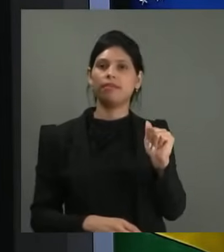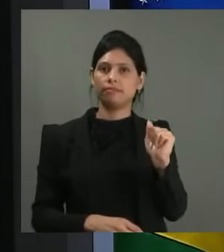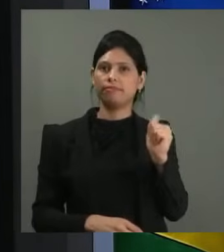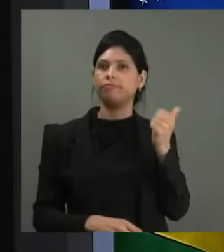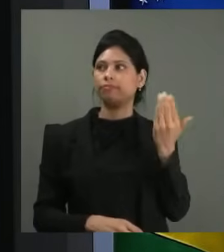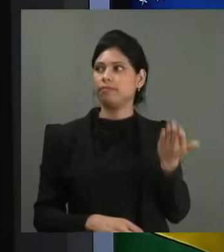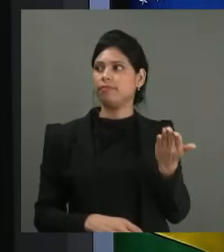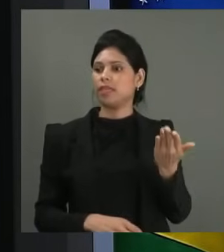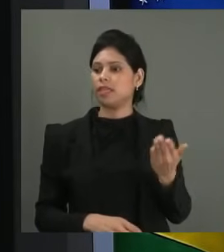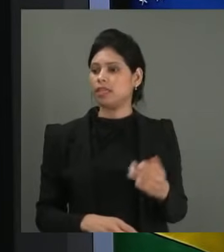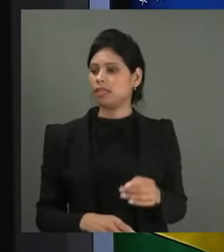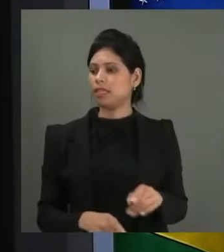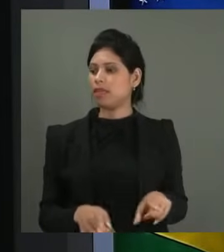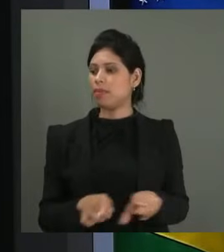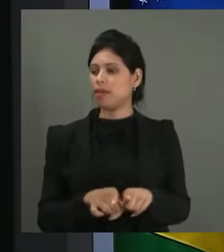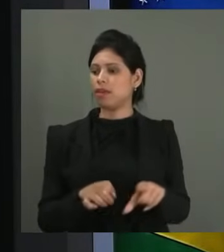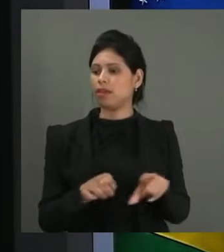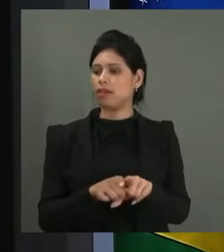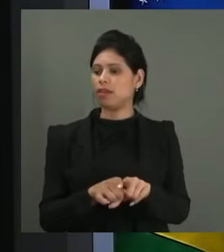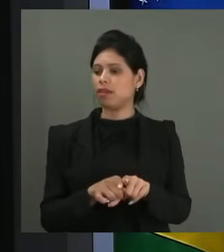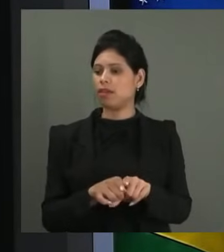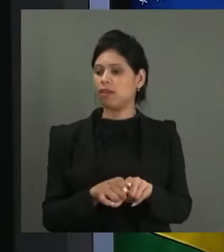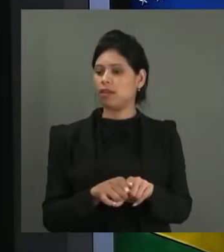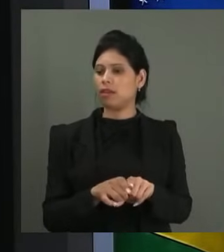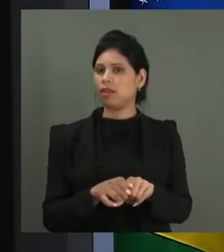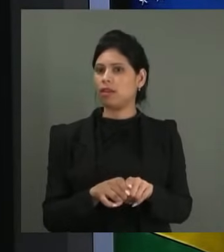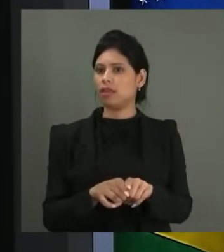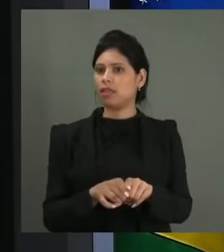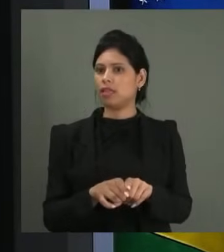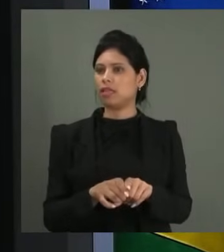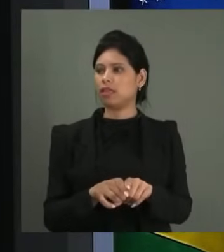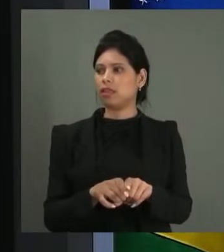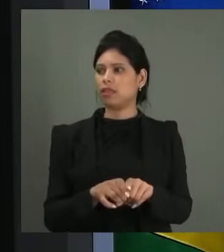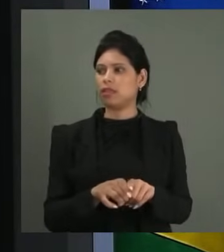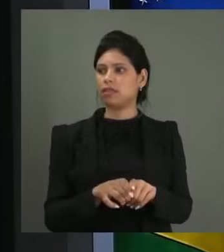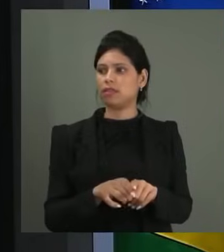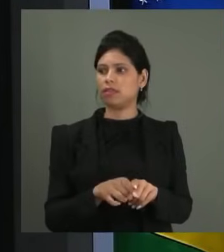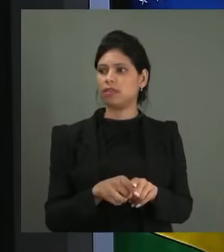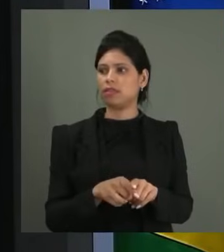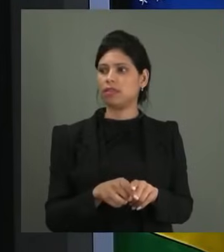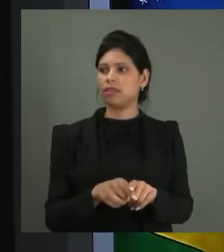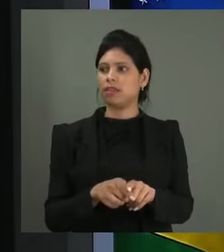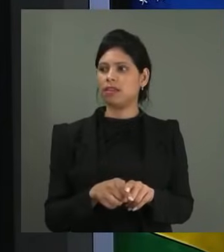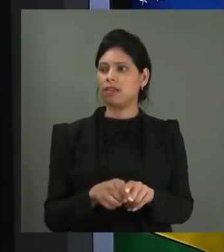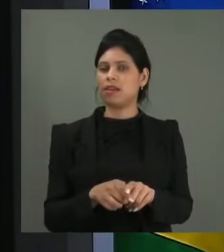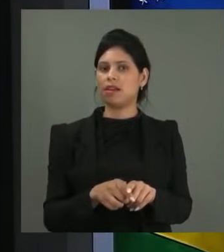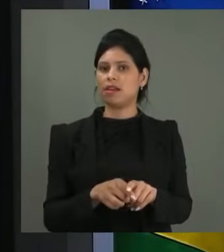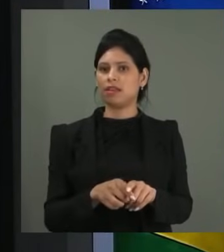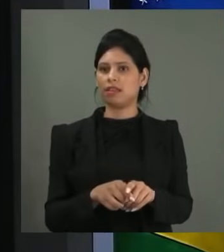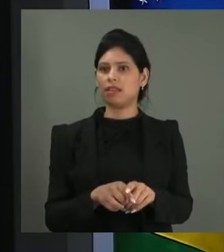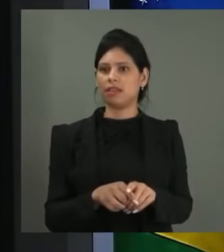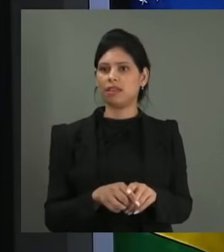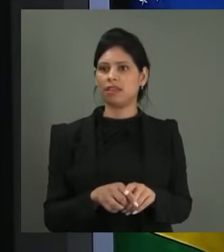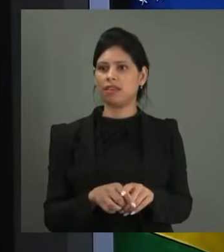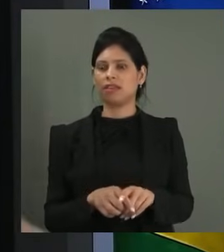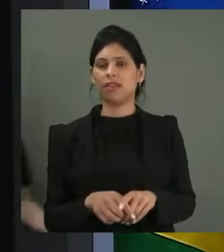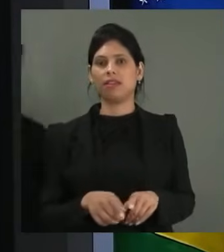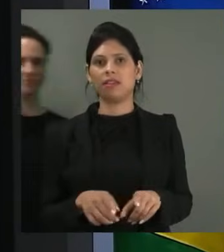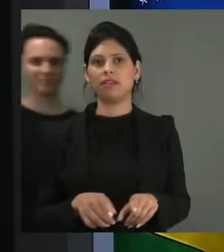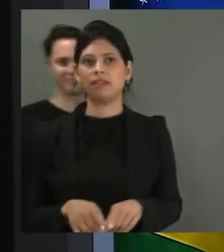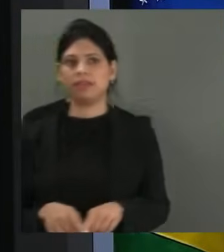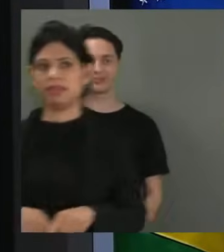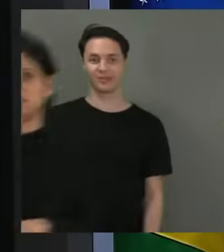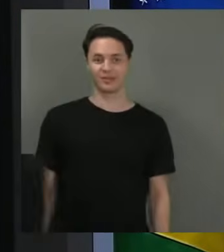Clezão, que faleceu vítima de infarto na Papuda semana passada.